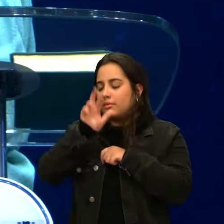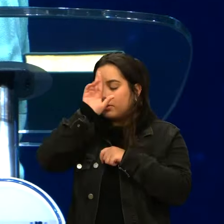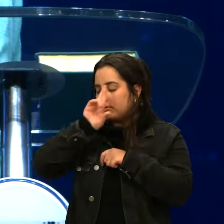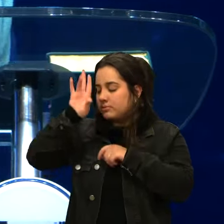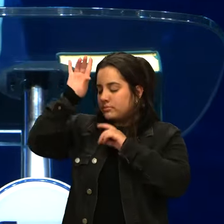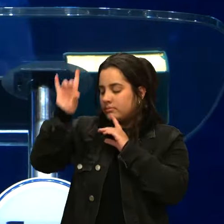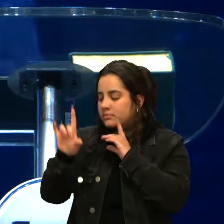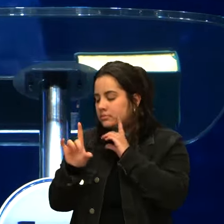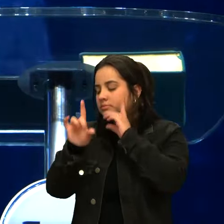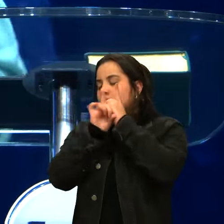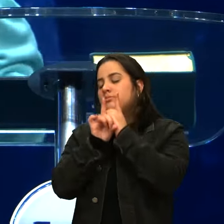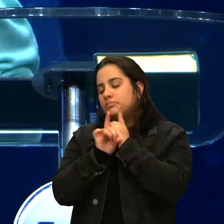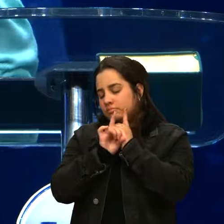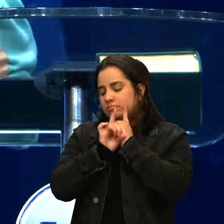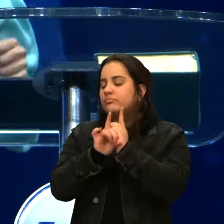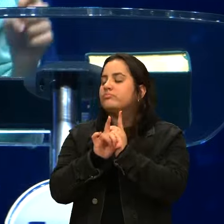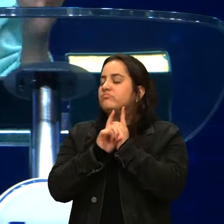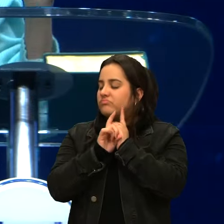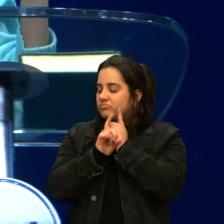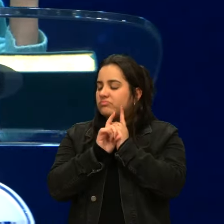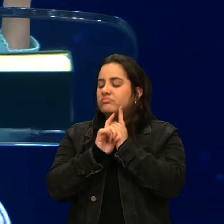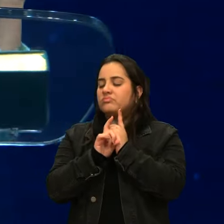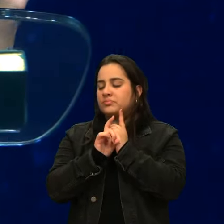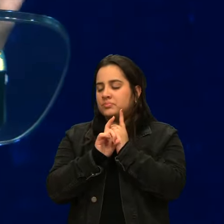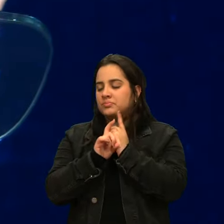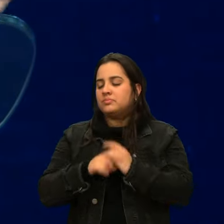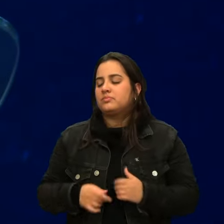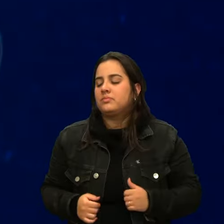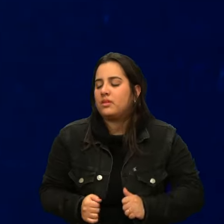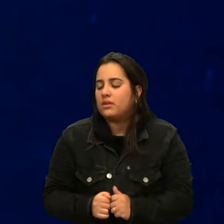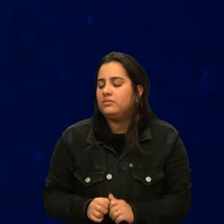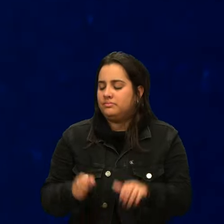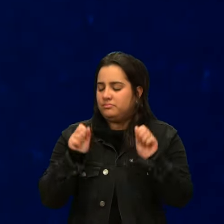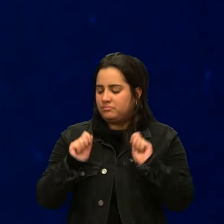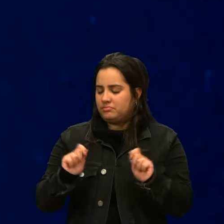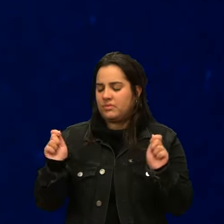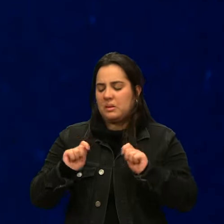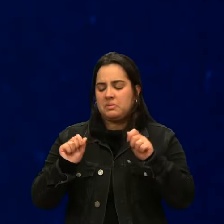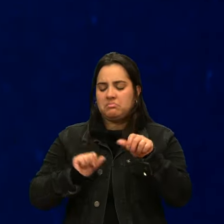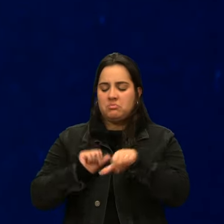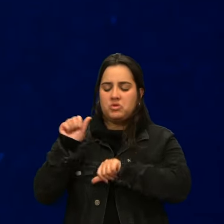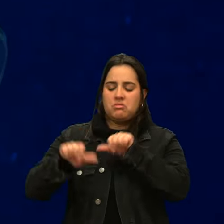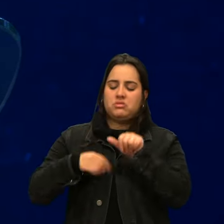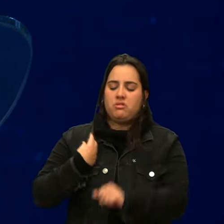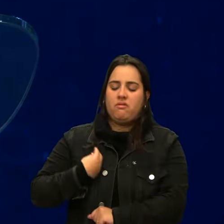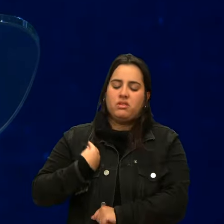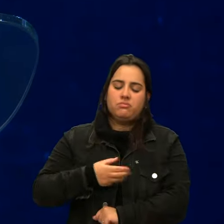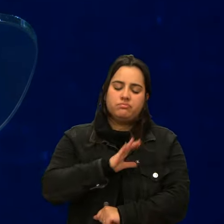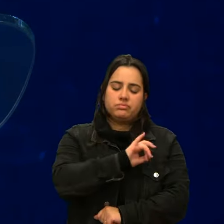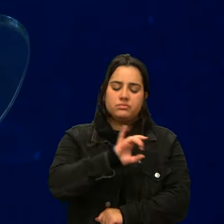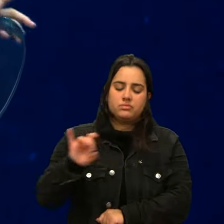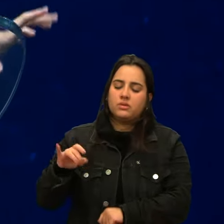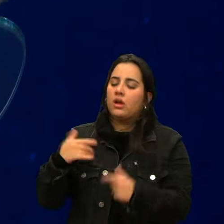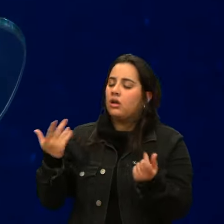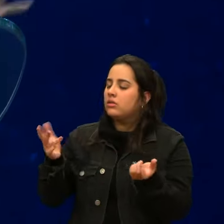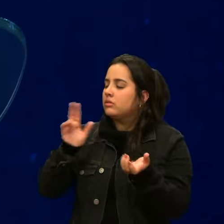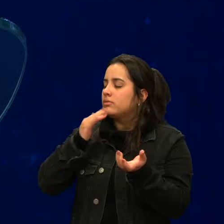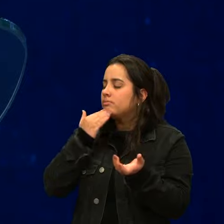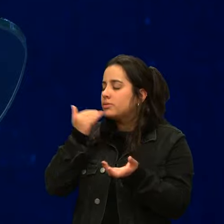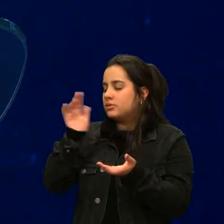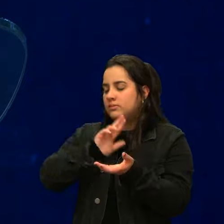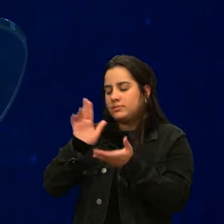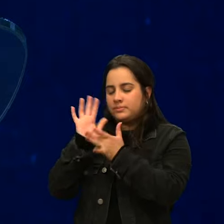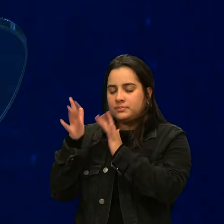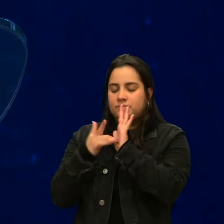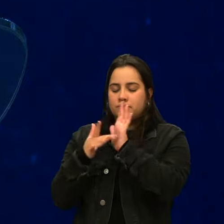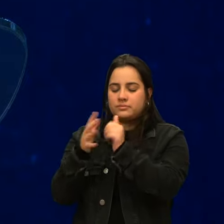Senhor, confrontado por ti, Jesus, e que possa gerar mudança, Deus, na vida de cada um aqui, Pai. É isso que nós te pedimos, em nome de